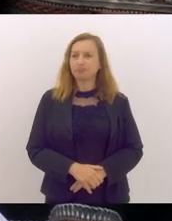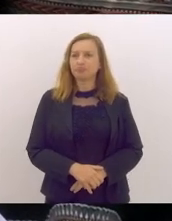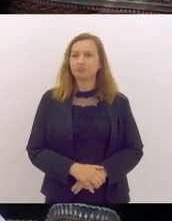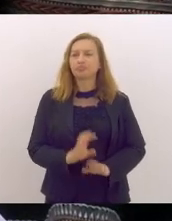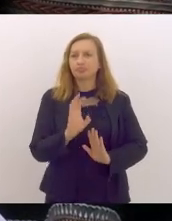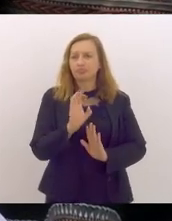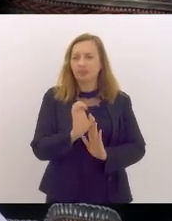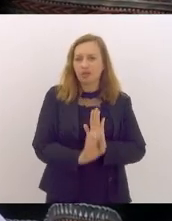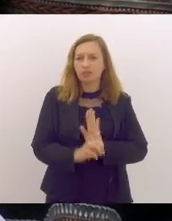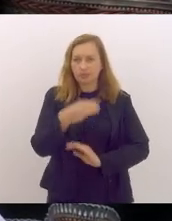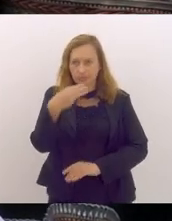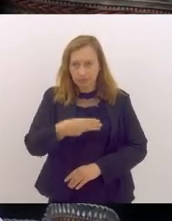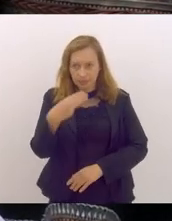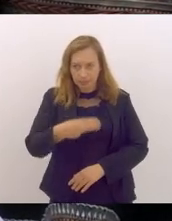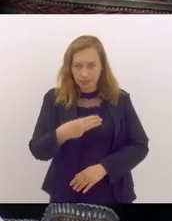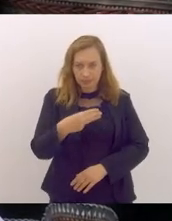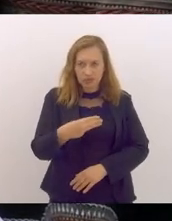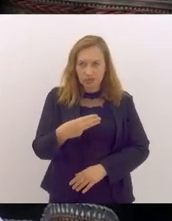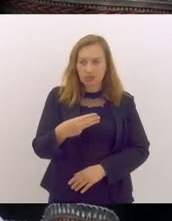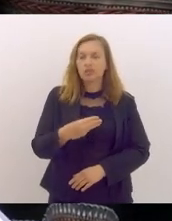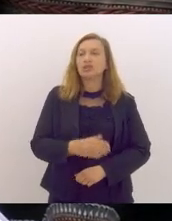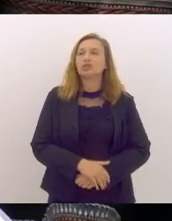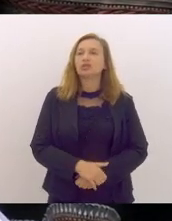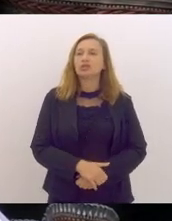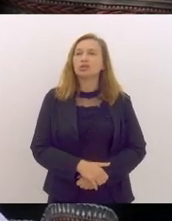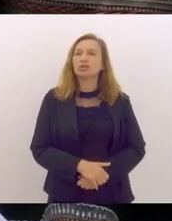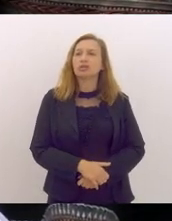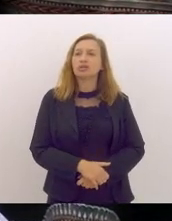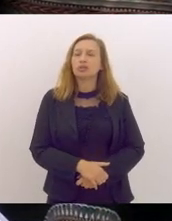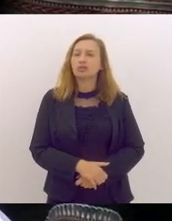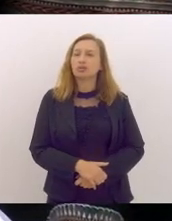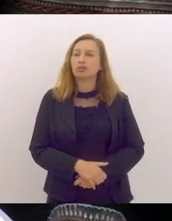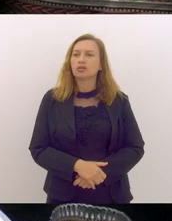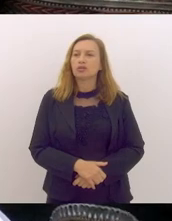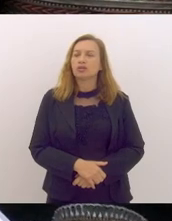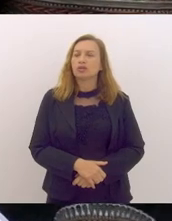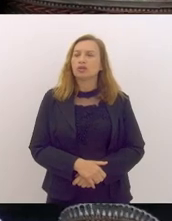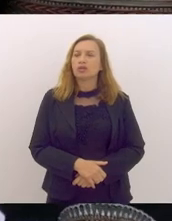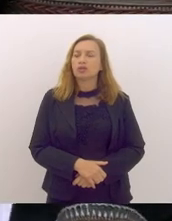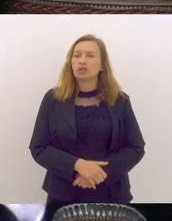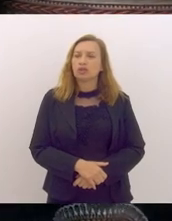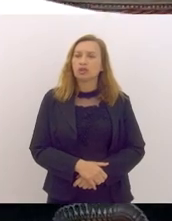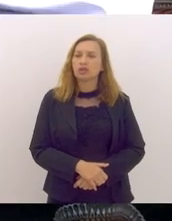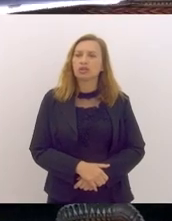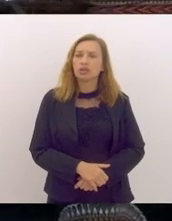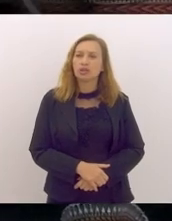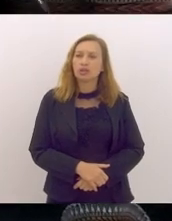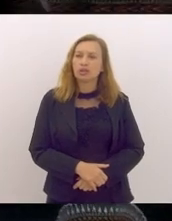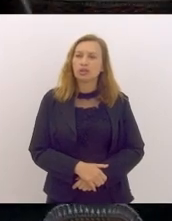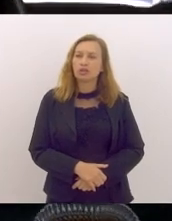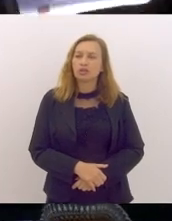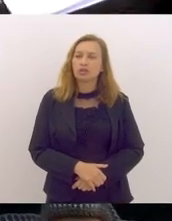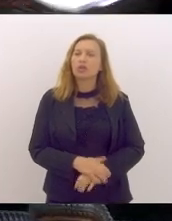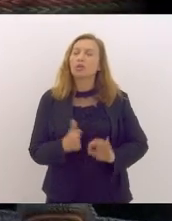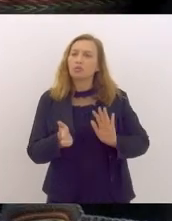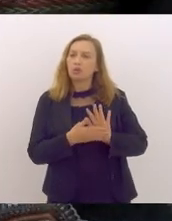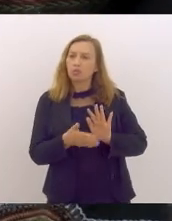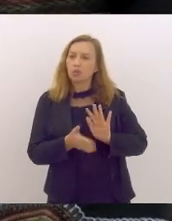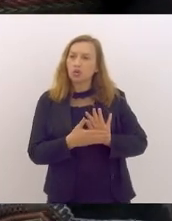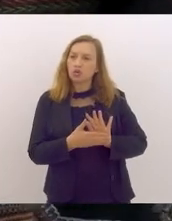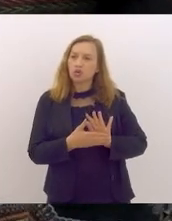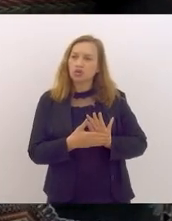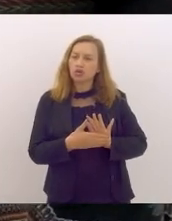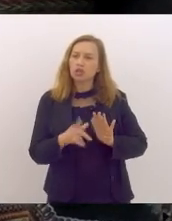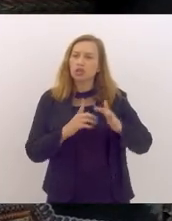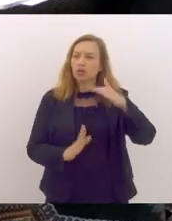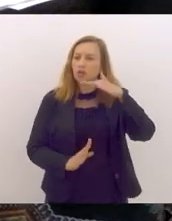à emenda 3, porque cotas é a emenda 1. A emenda 3, vou deixar a 4 por último, a emenda 3 é a emenda em que se propõe que haja